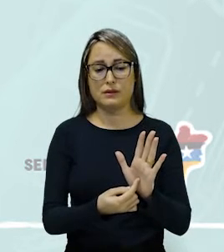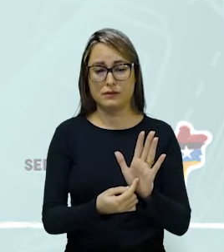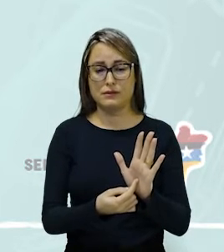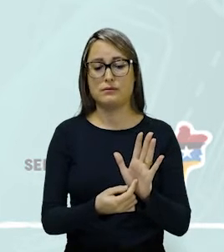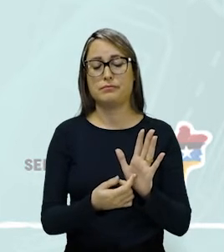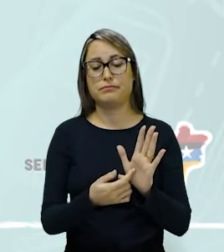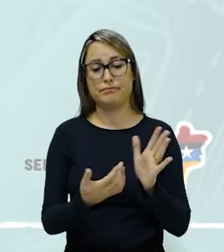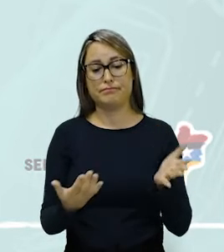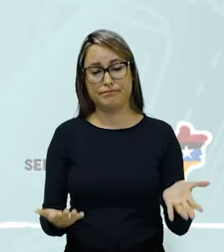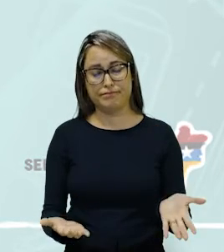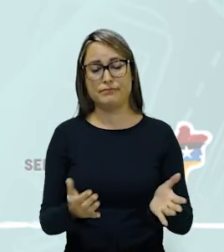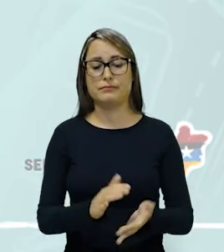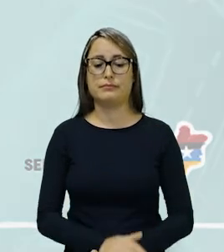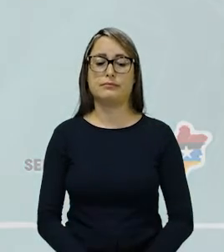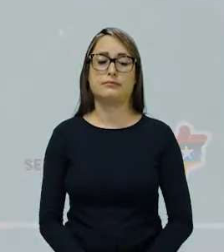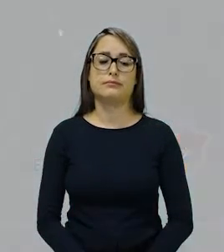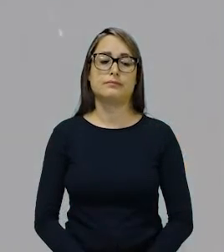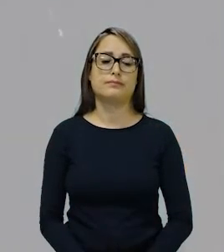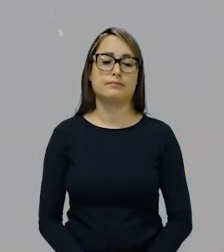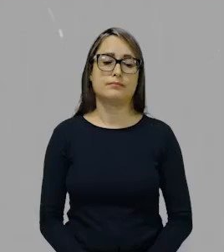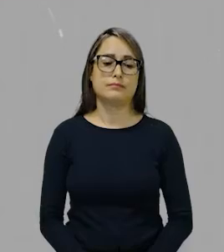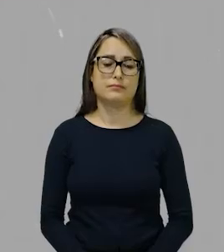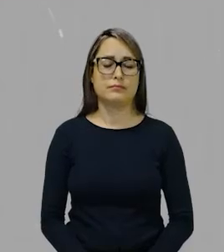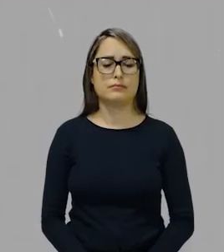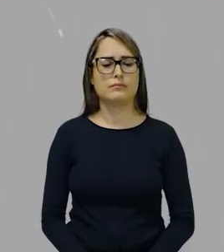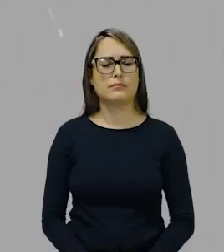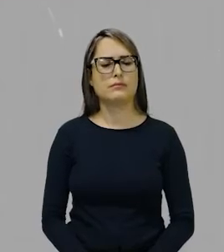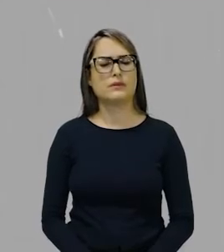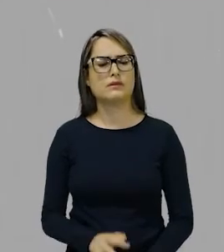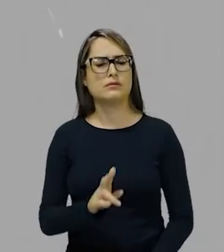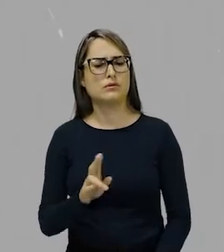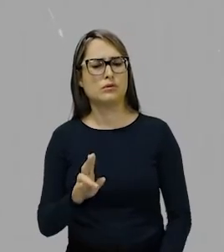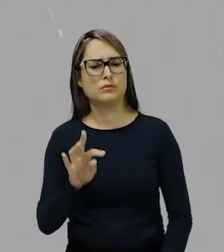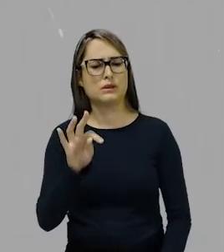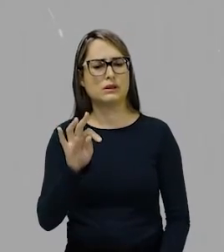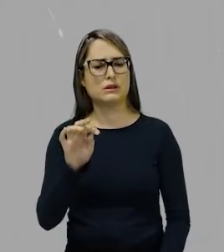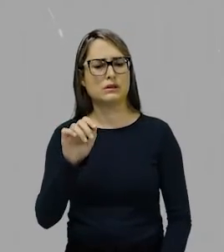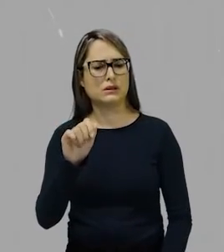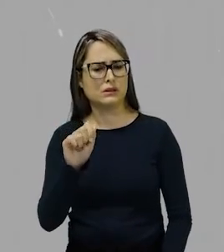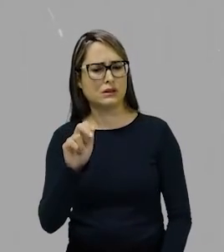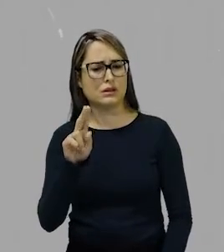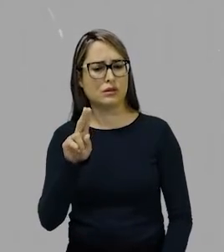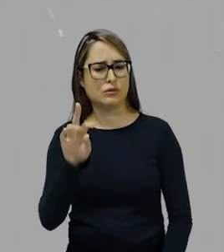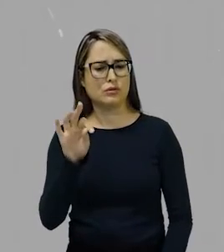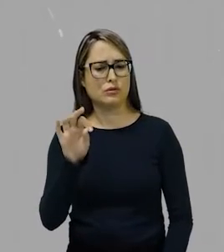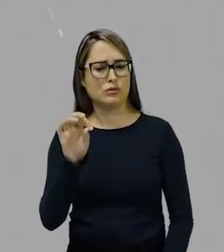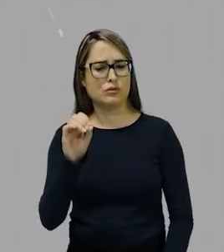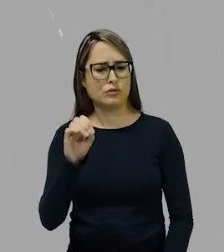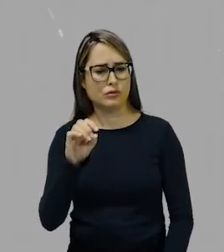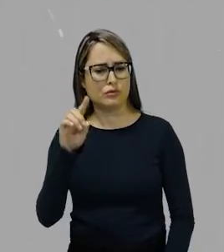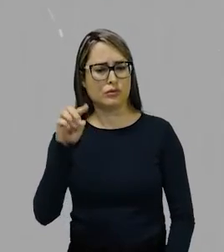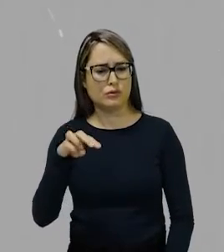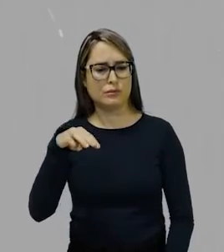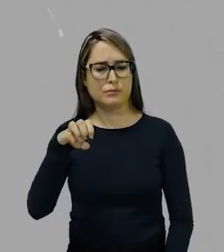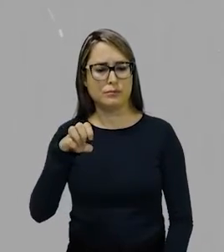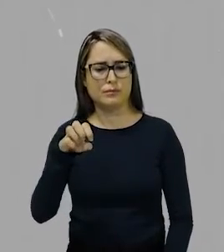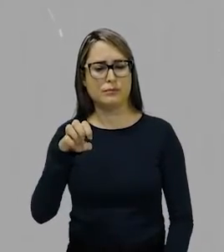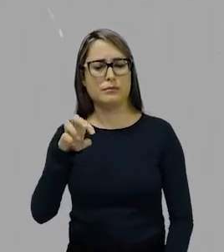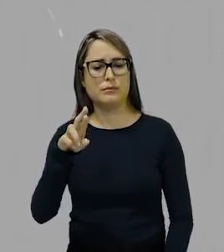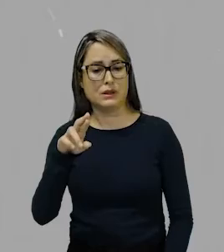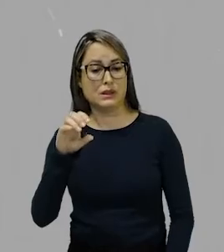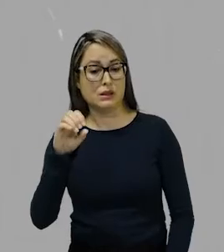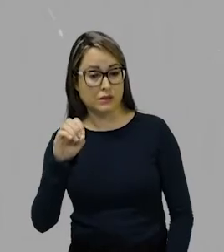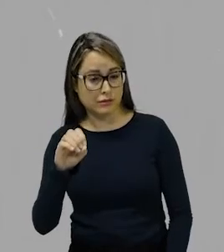apresentado. Ele fala do seu tautômero. É o quinto caso da isomeria plana,